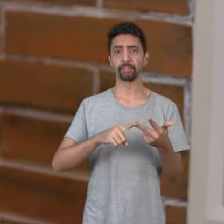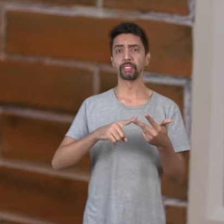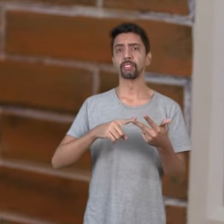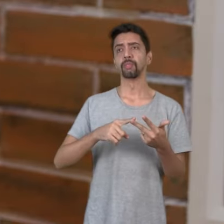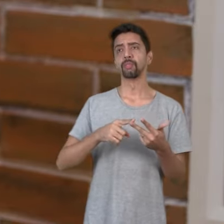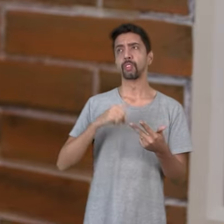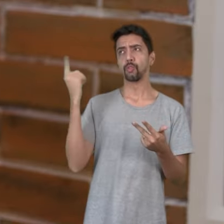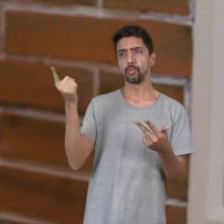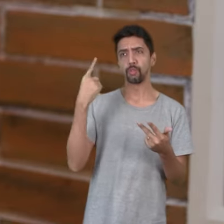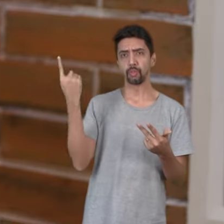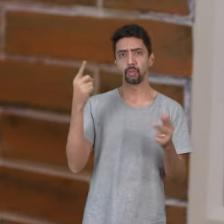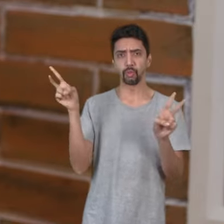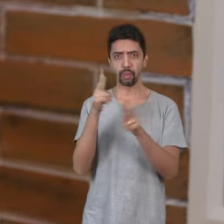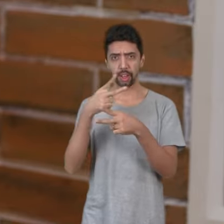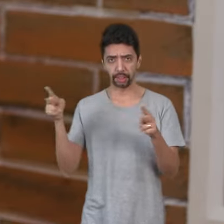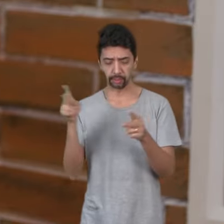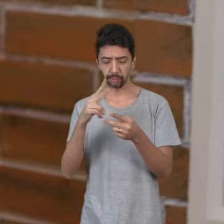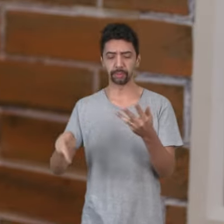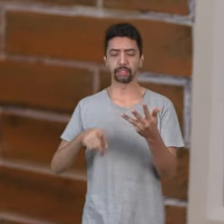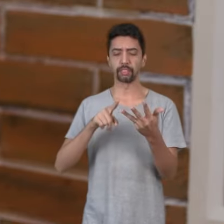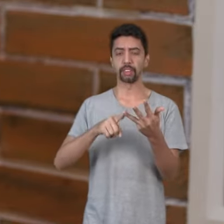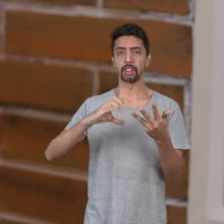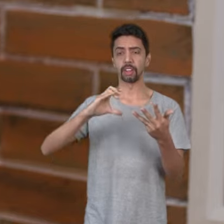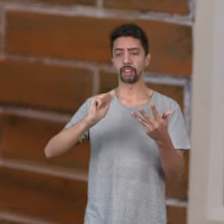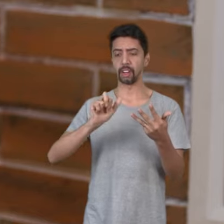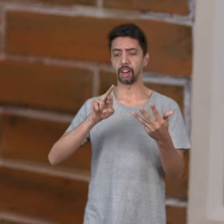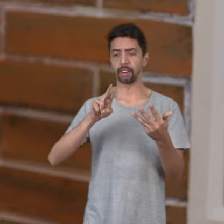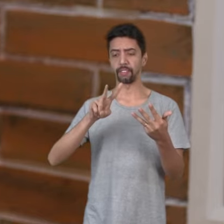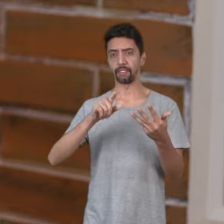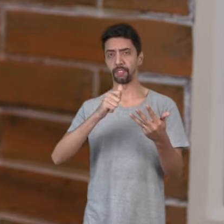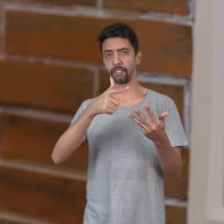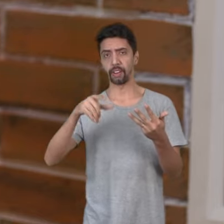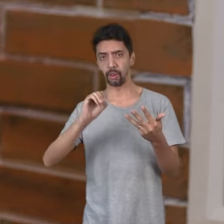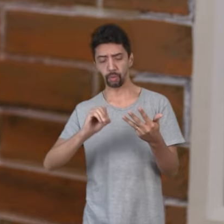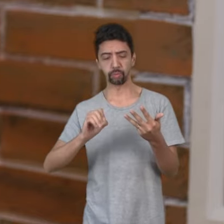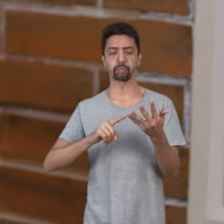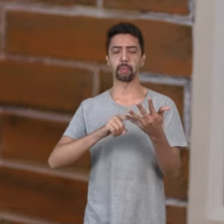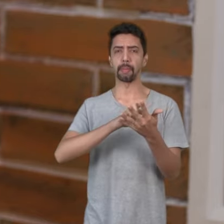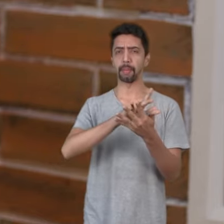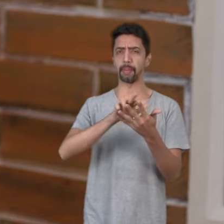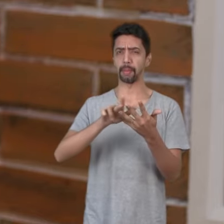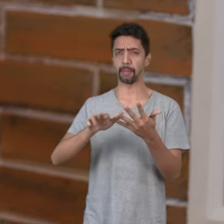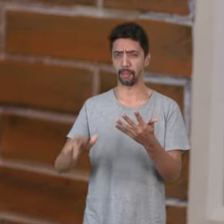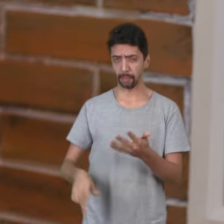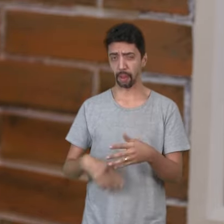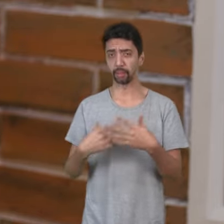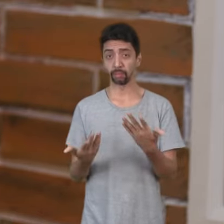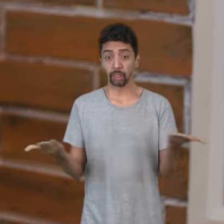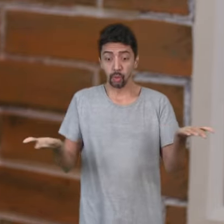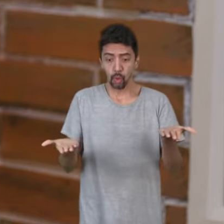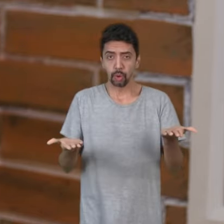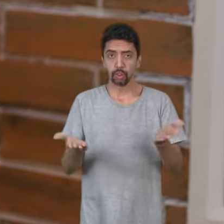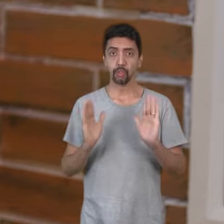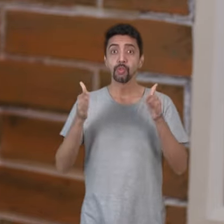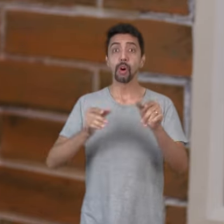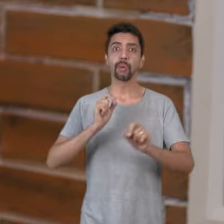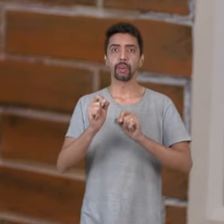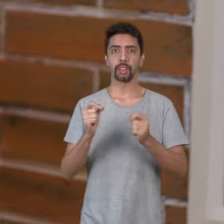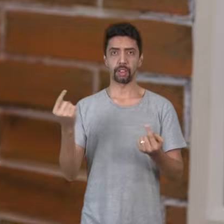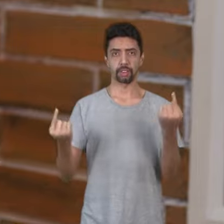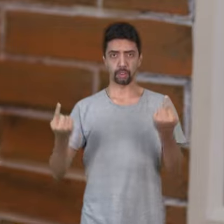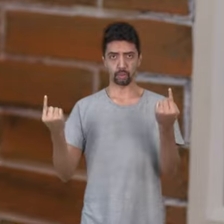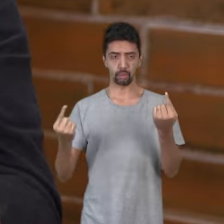Esse vídeo tem a finalidade de fazer um comparativo entre a energia hidrelétrica e a energia solar.